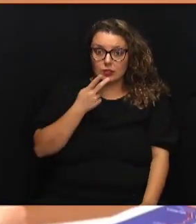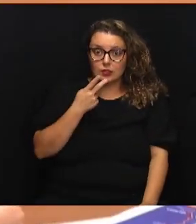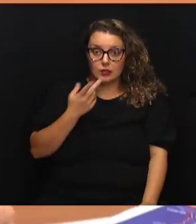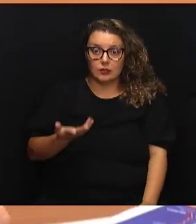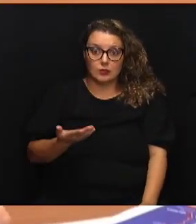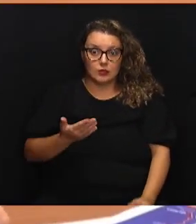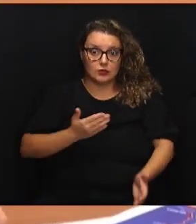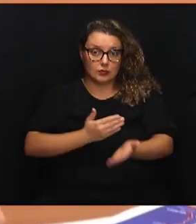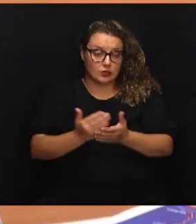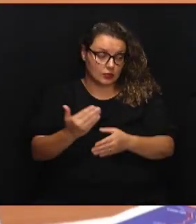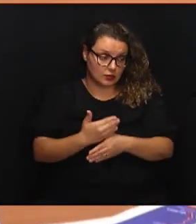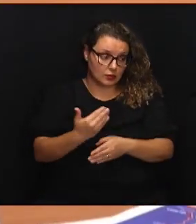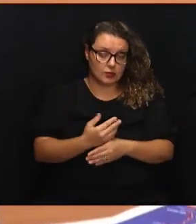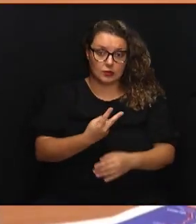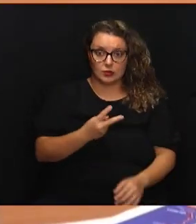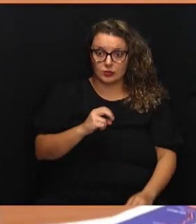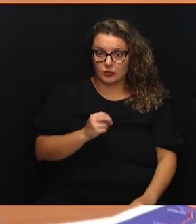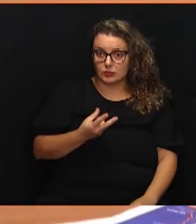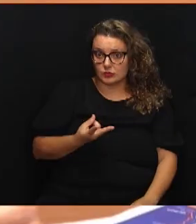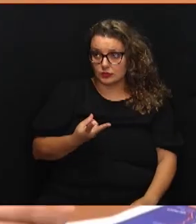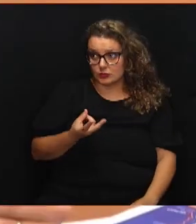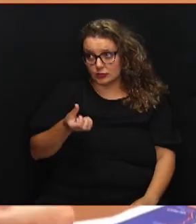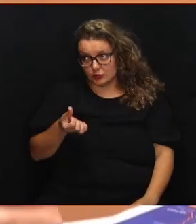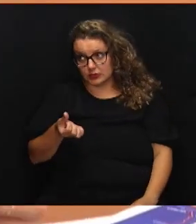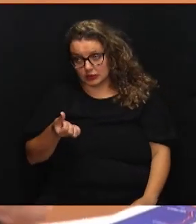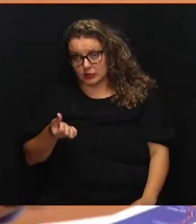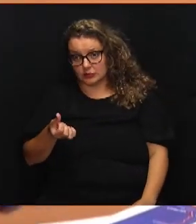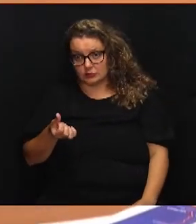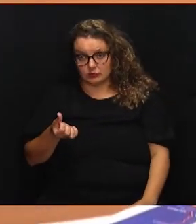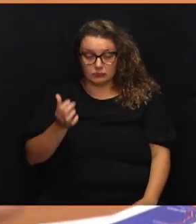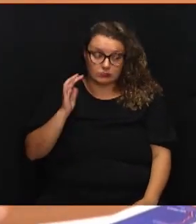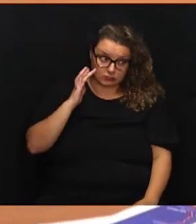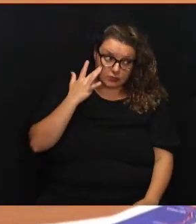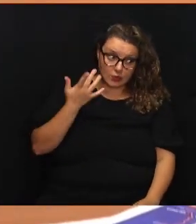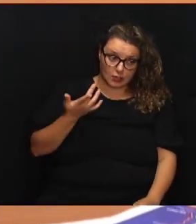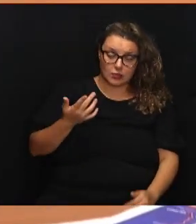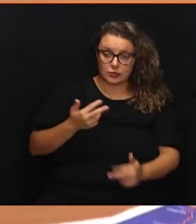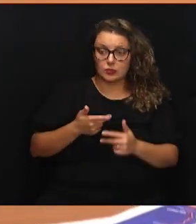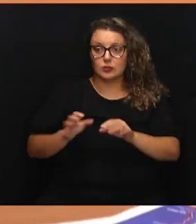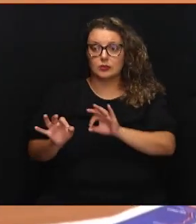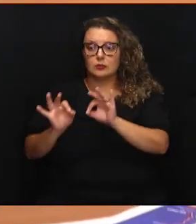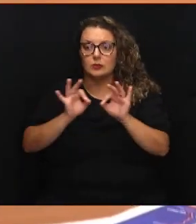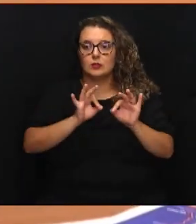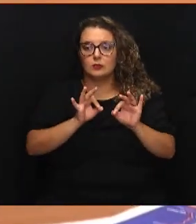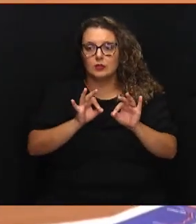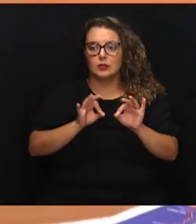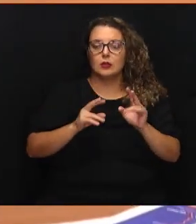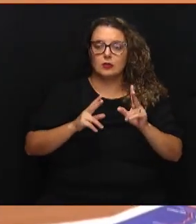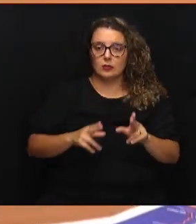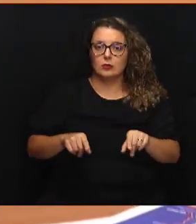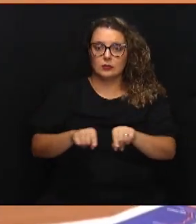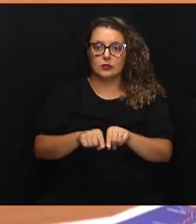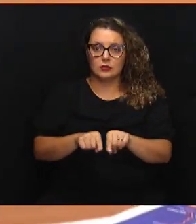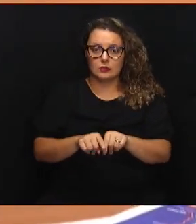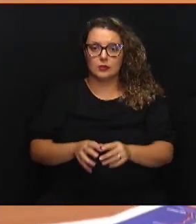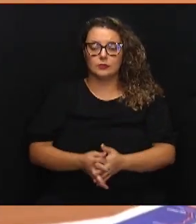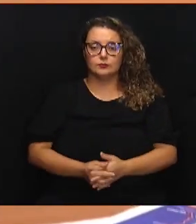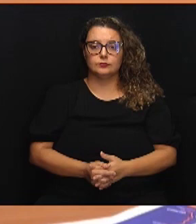de obras em 2026, então eu acho que é algo para a gente acompanhar. Da mesma maneira, nós